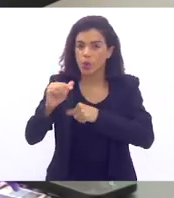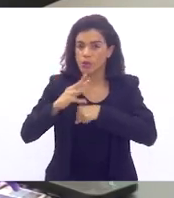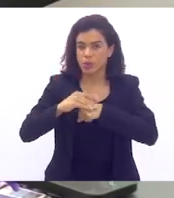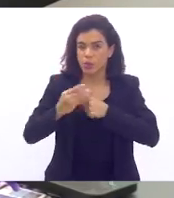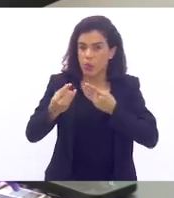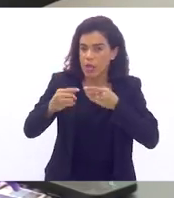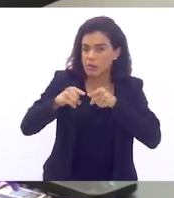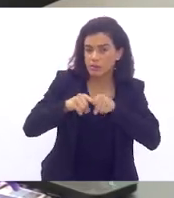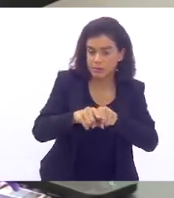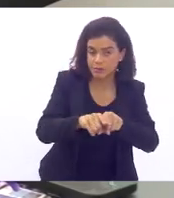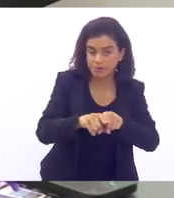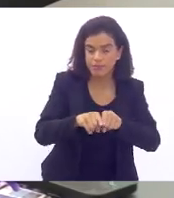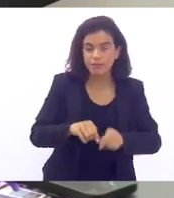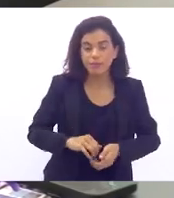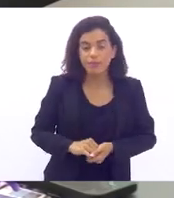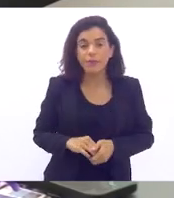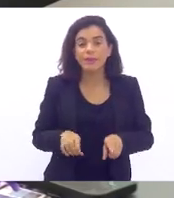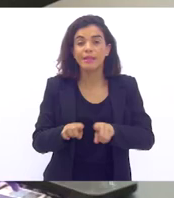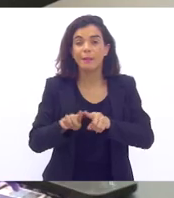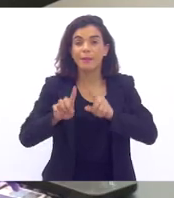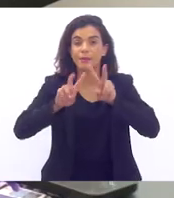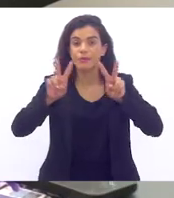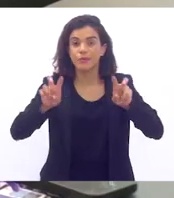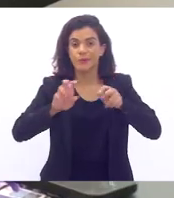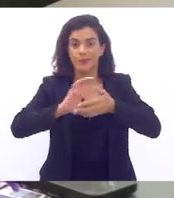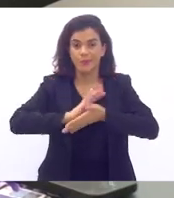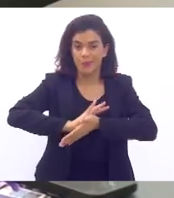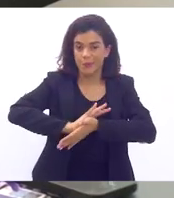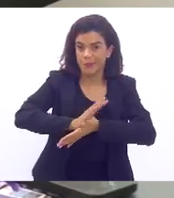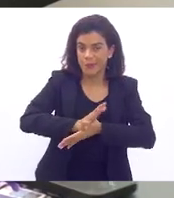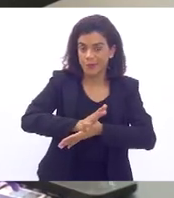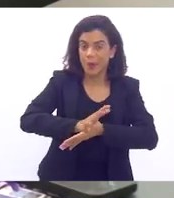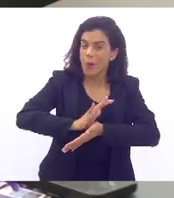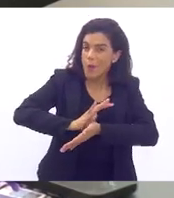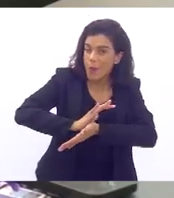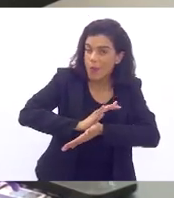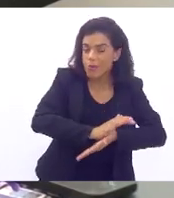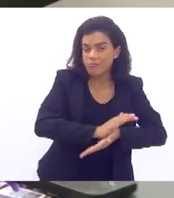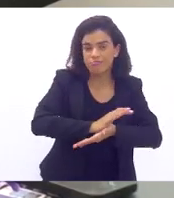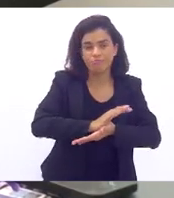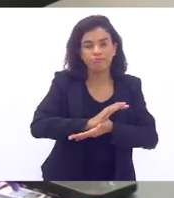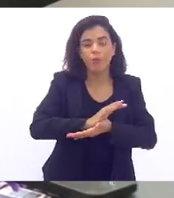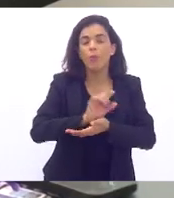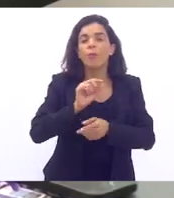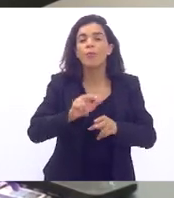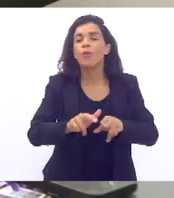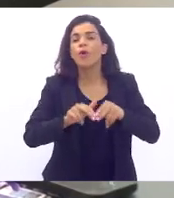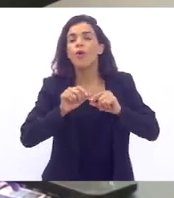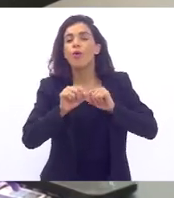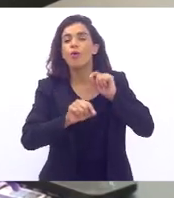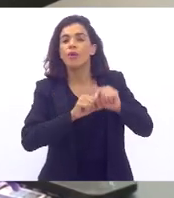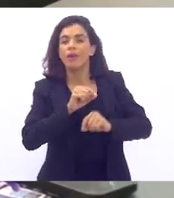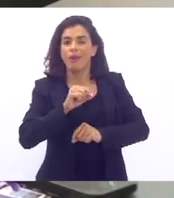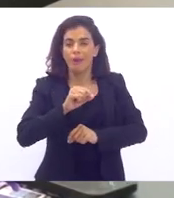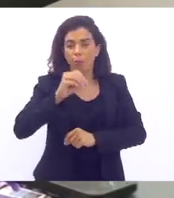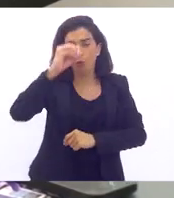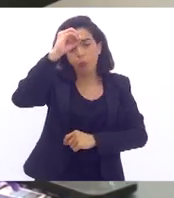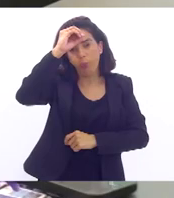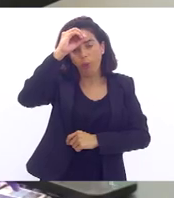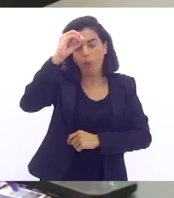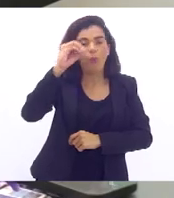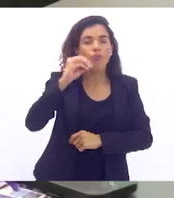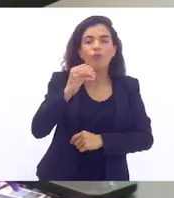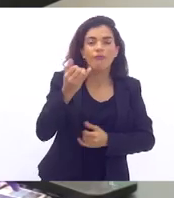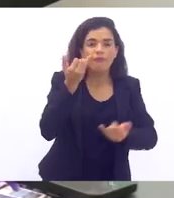e sobretudo o preconceito o preconceito normalmente fruto da falta de conhecimento